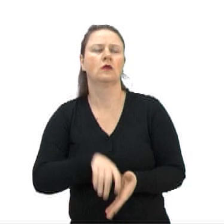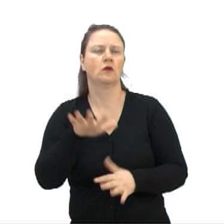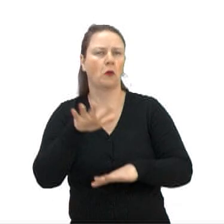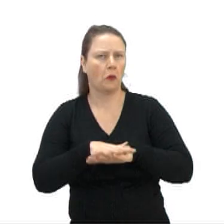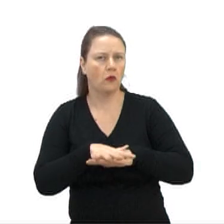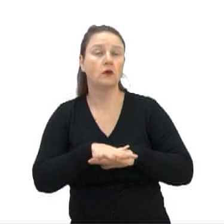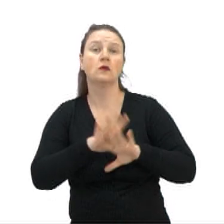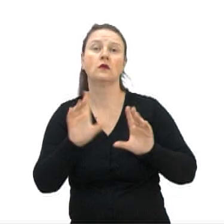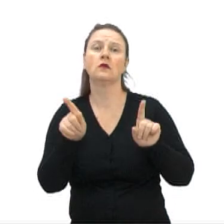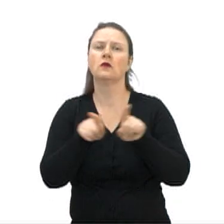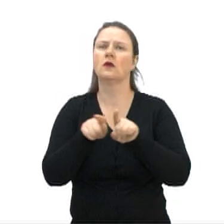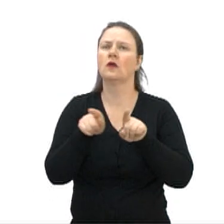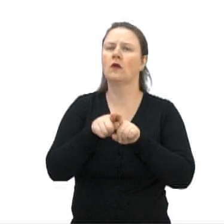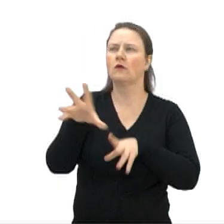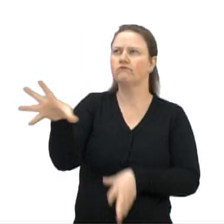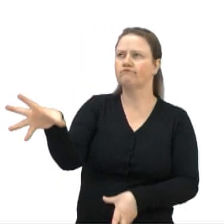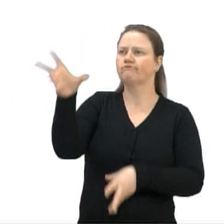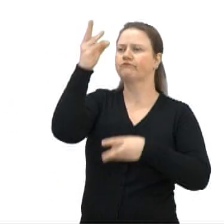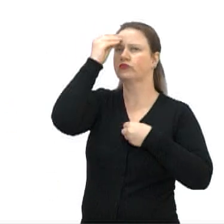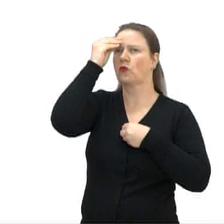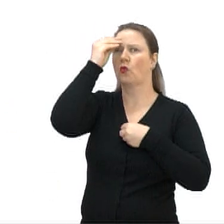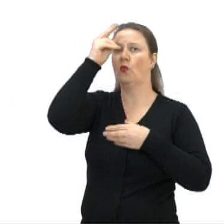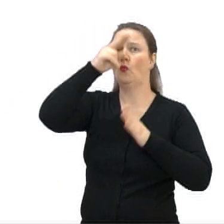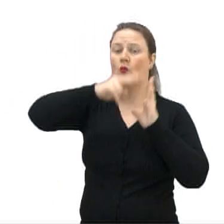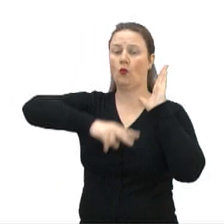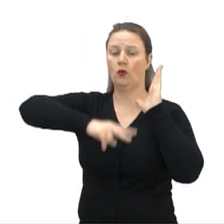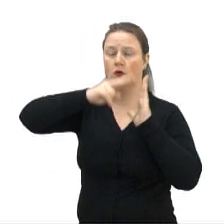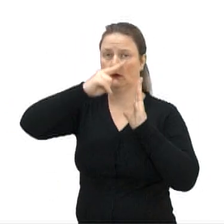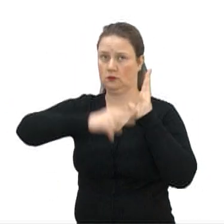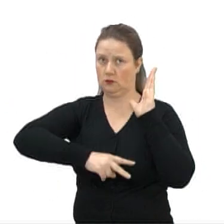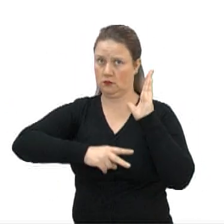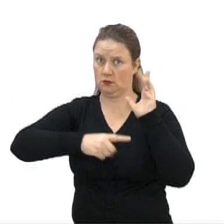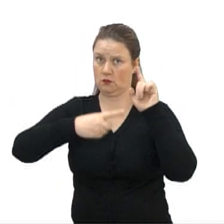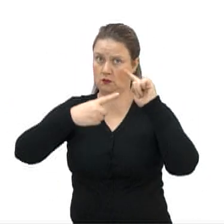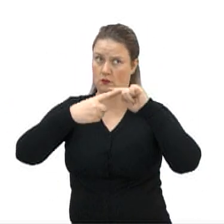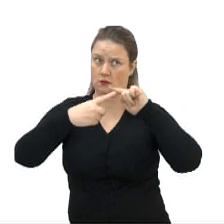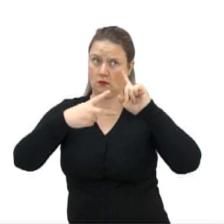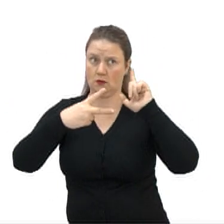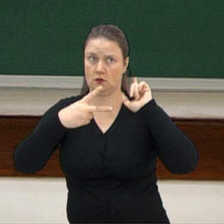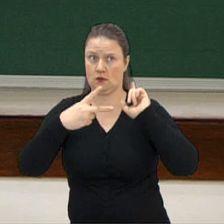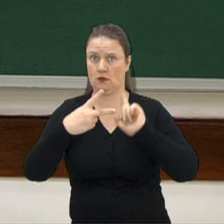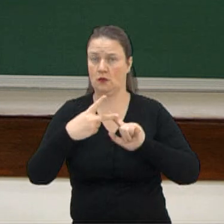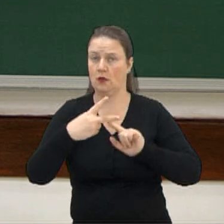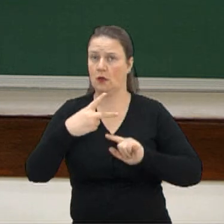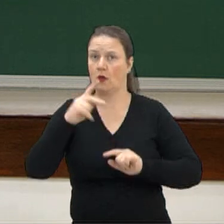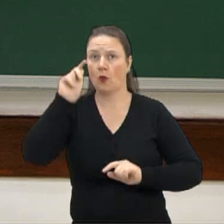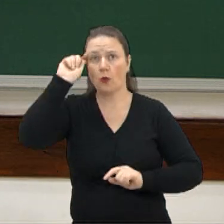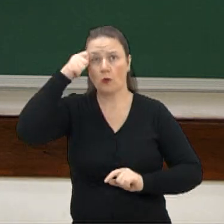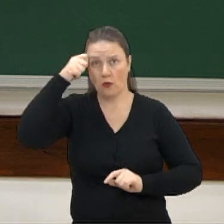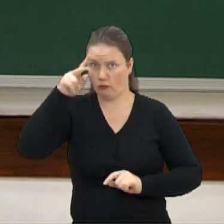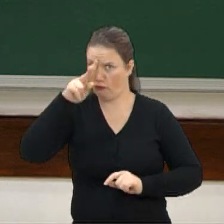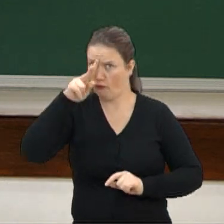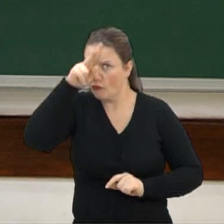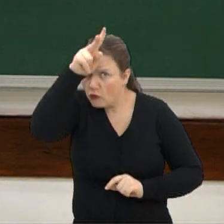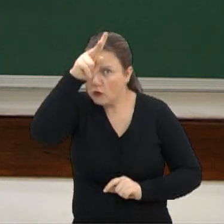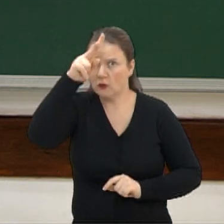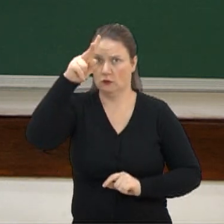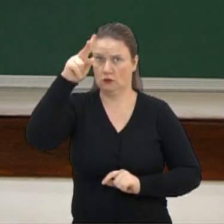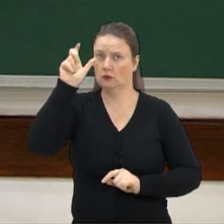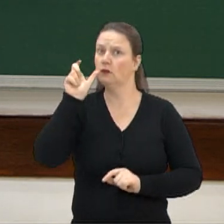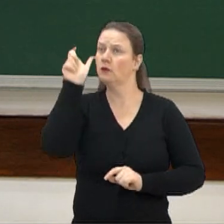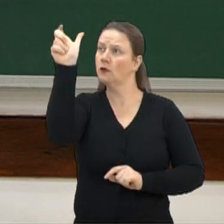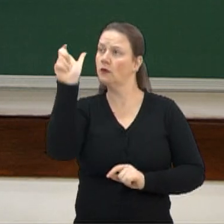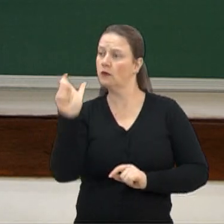do incremento na compreensão leitora. Viram que eu tenho duas palavras ali que estão em